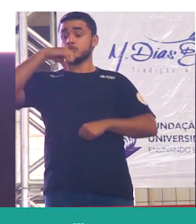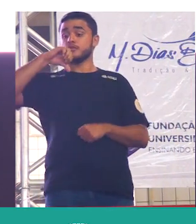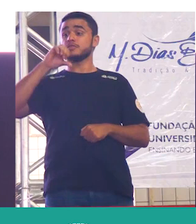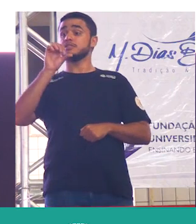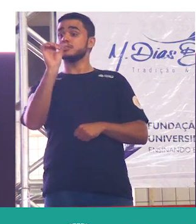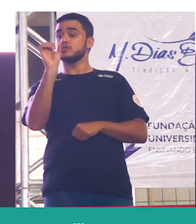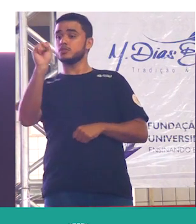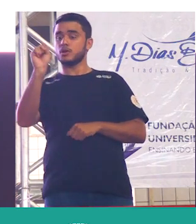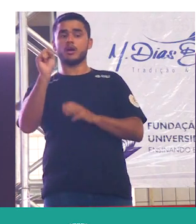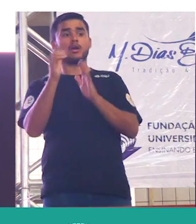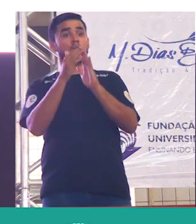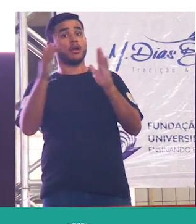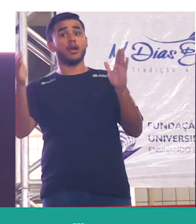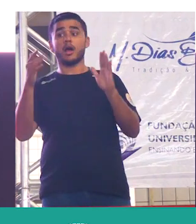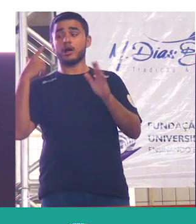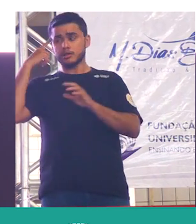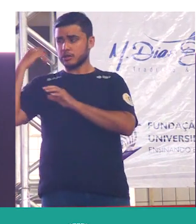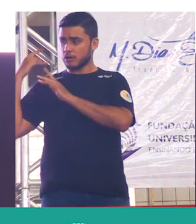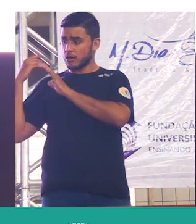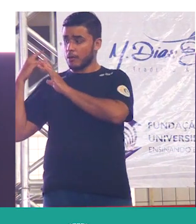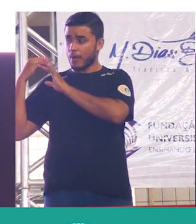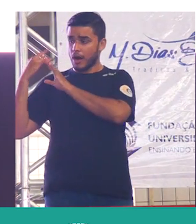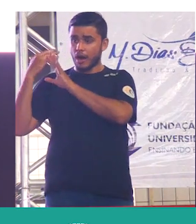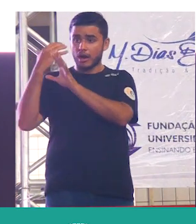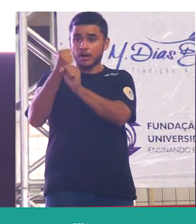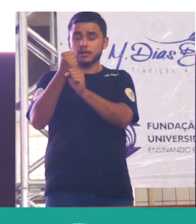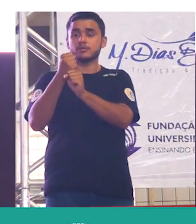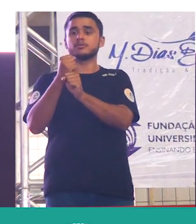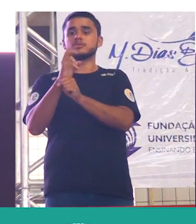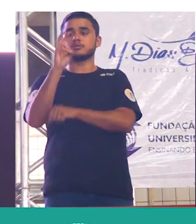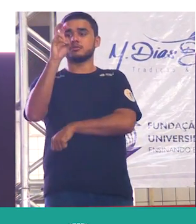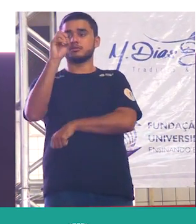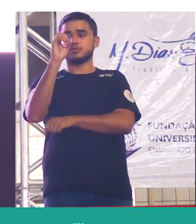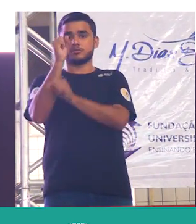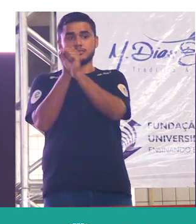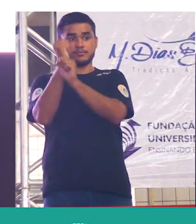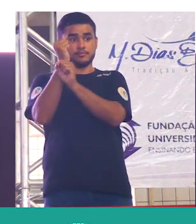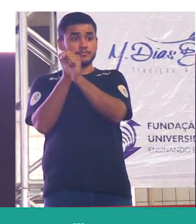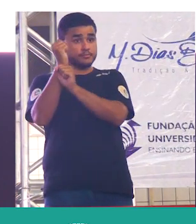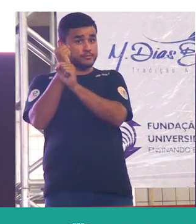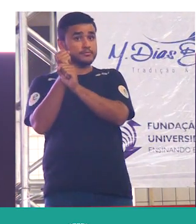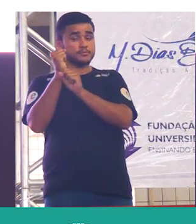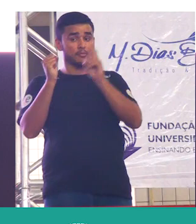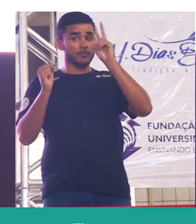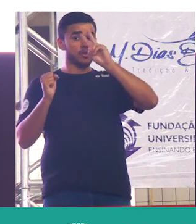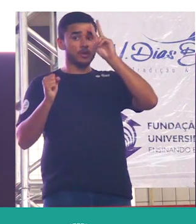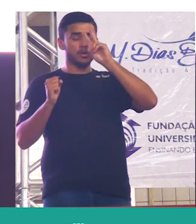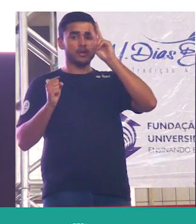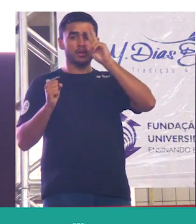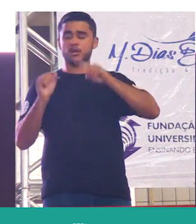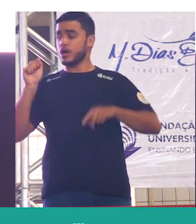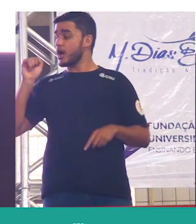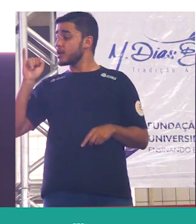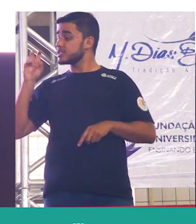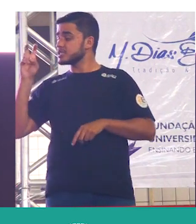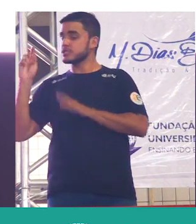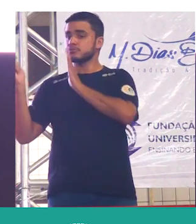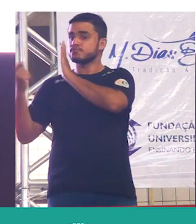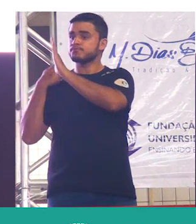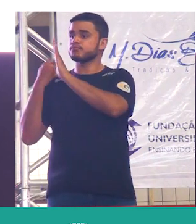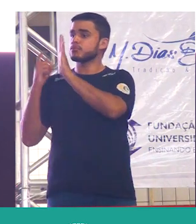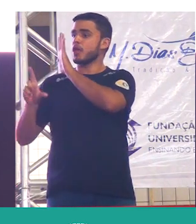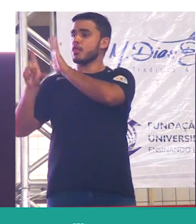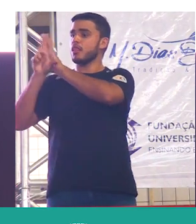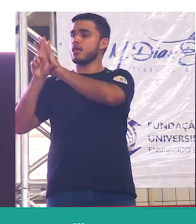2018 é o ano em que se faz 50 da edição do AI-5.